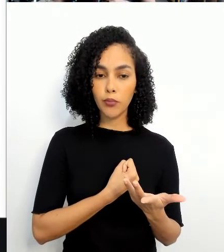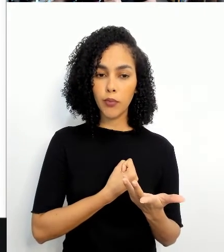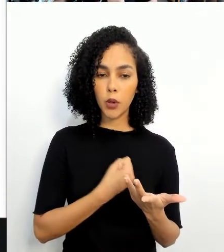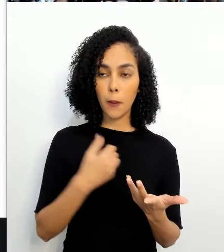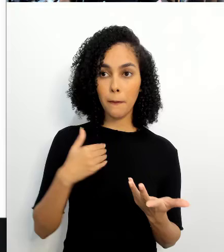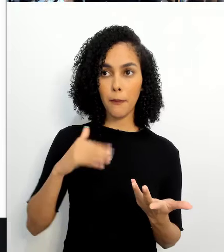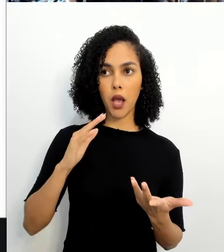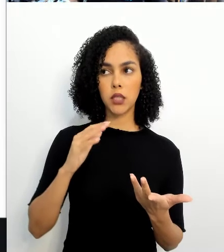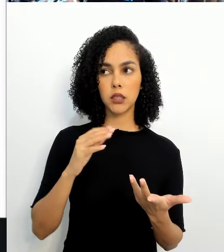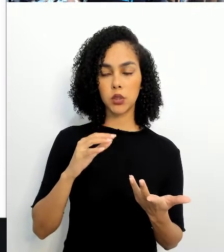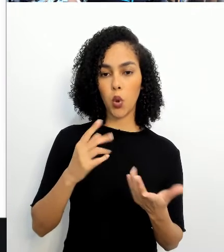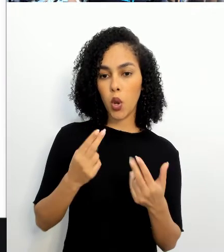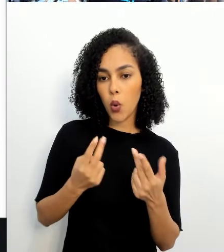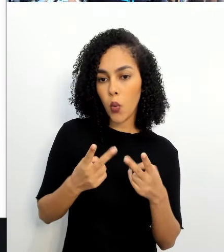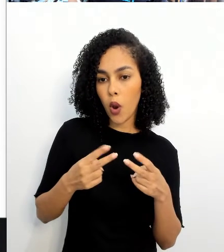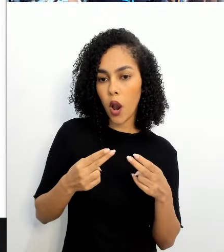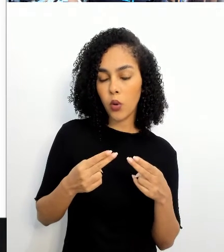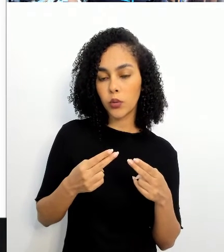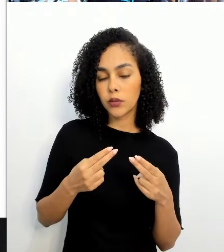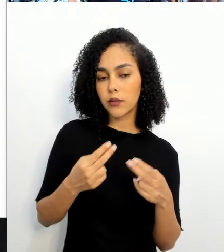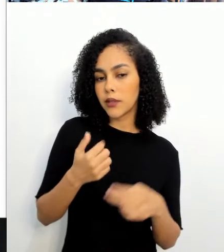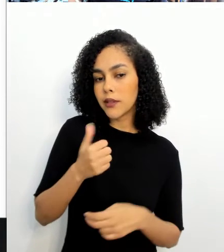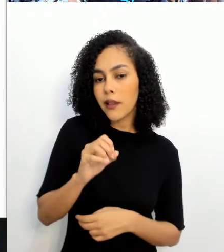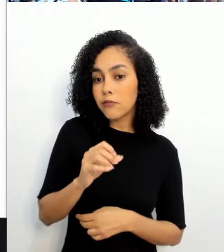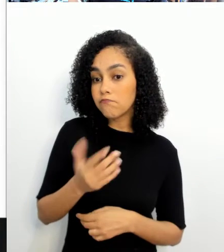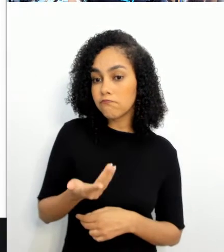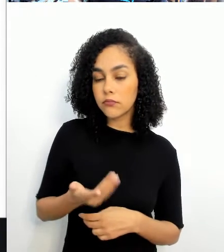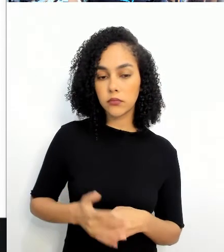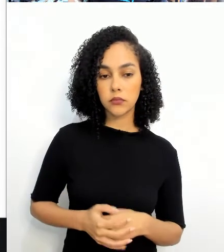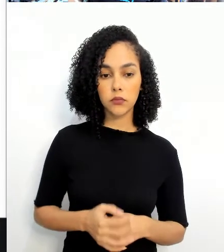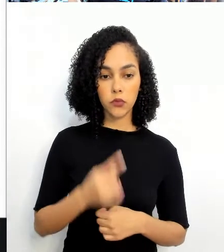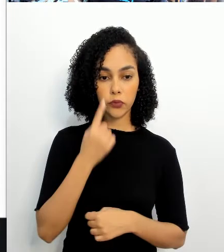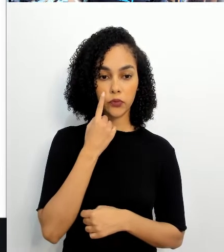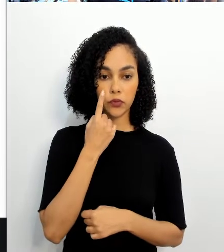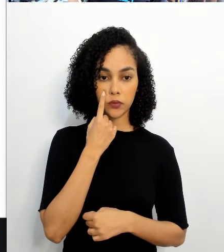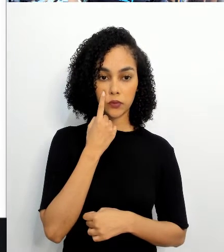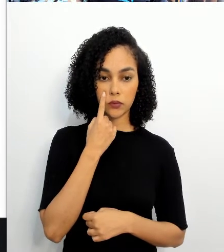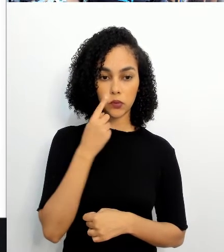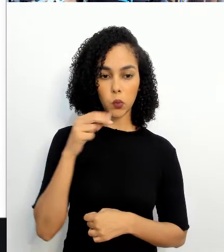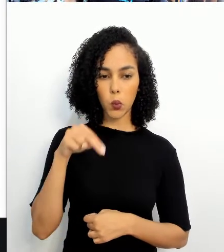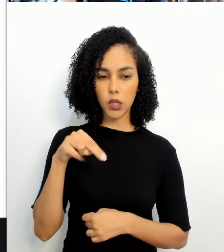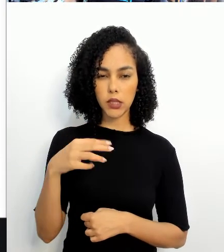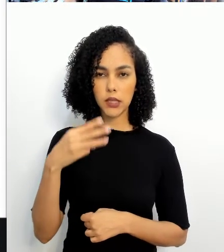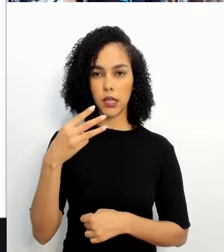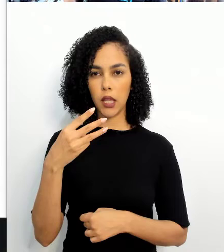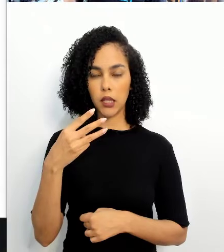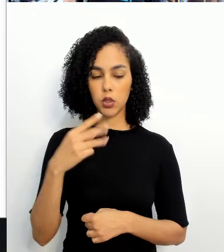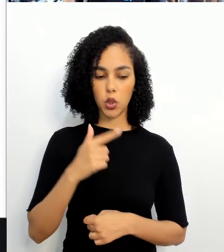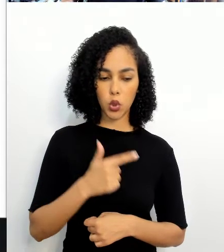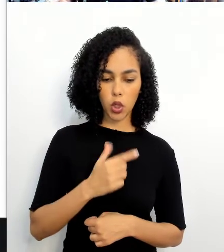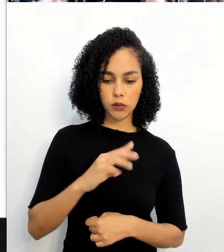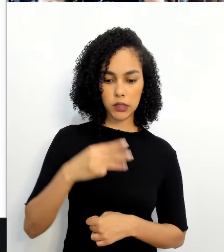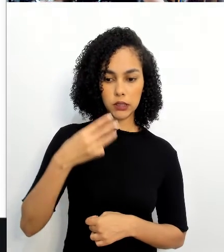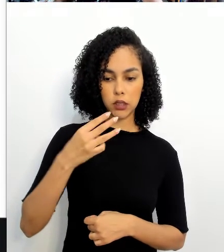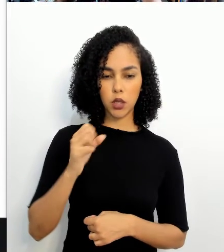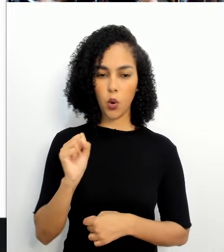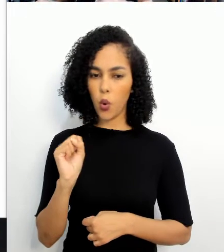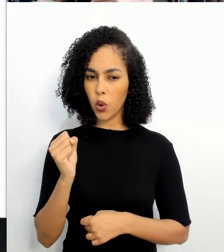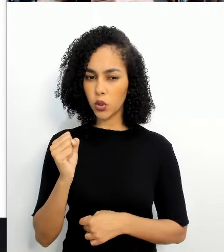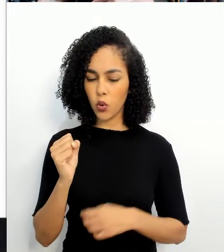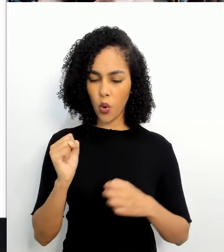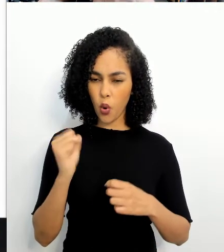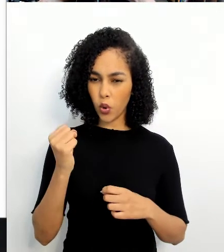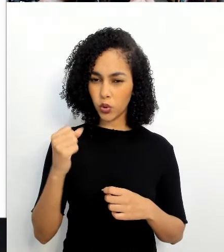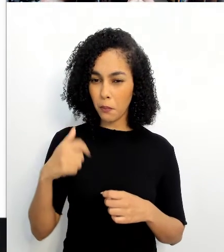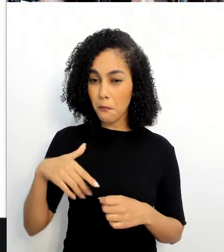10? Ó, se o n for 3, 2 elevado a 3 dá 8. Então, se o n for 3, o 8 não